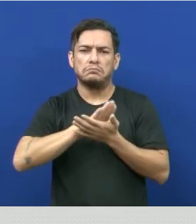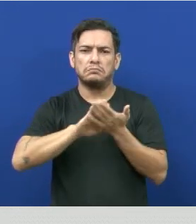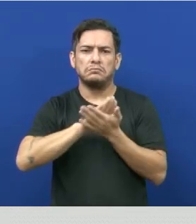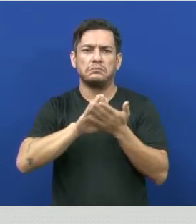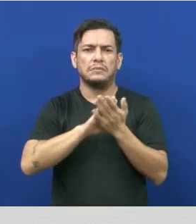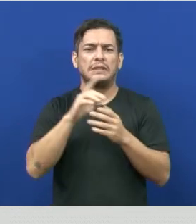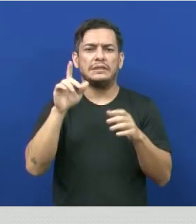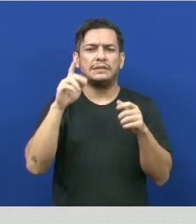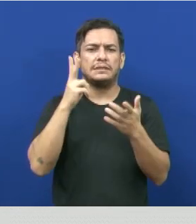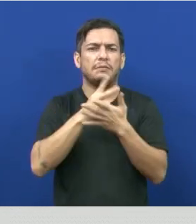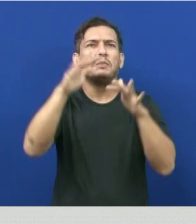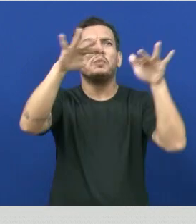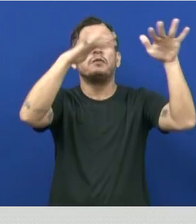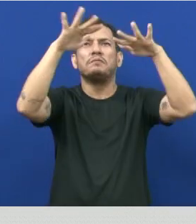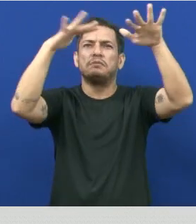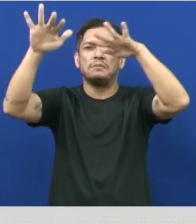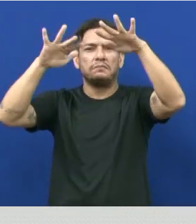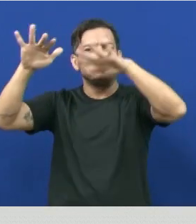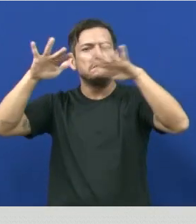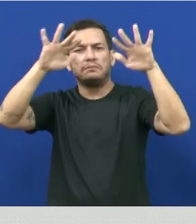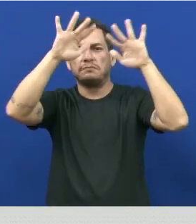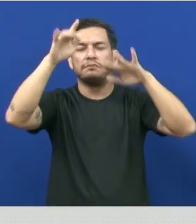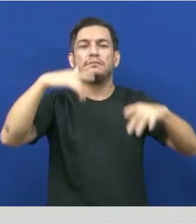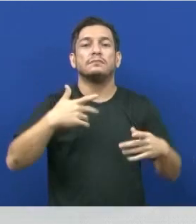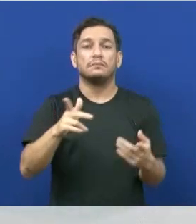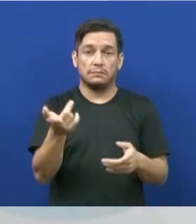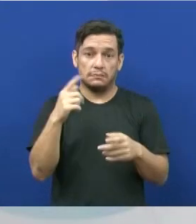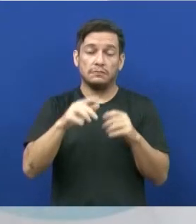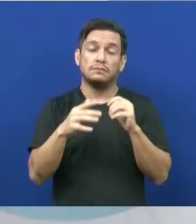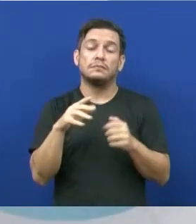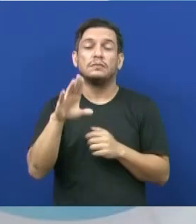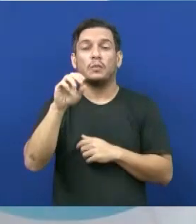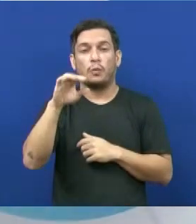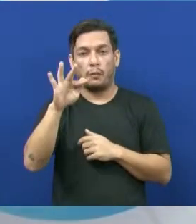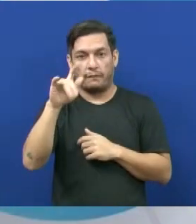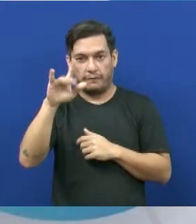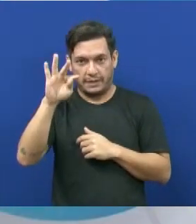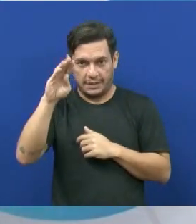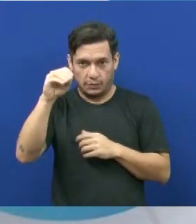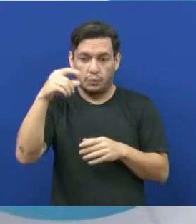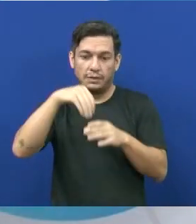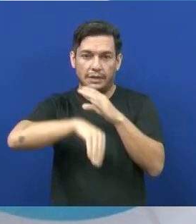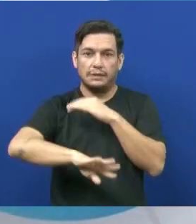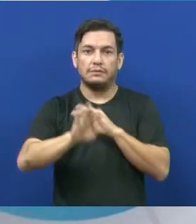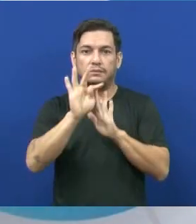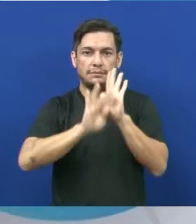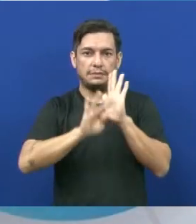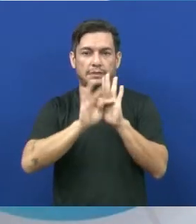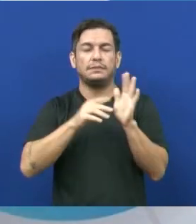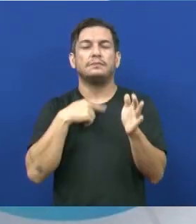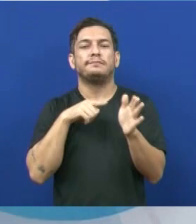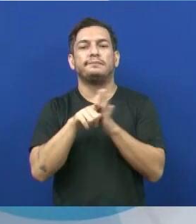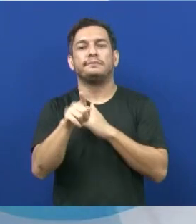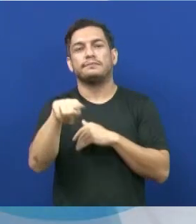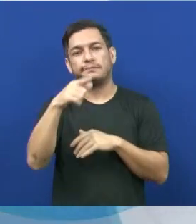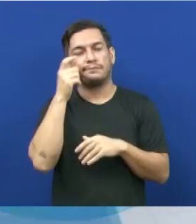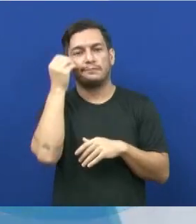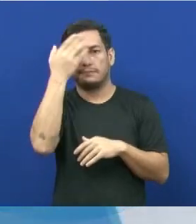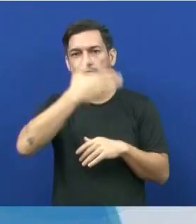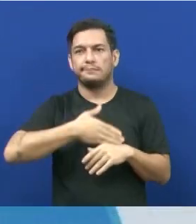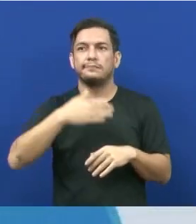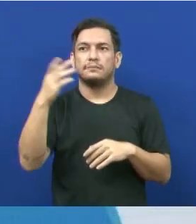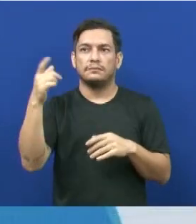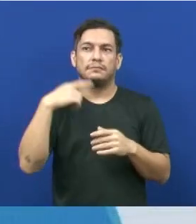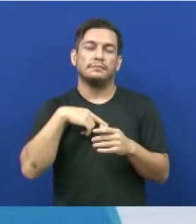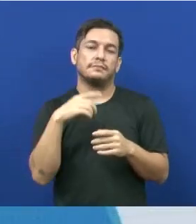andam sempre oi para o outro essa é a parte do conflito dentro deste karlson seja um questionamento aí vocês tem uma